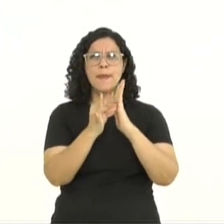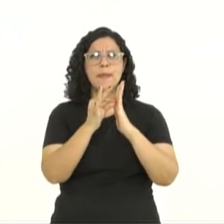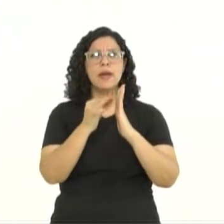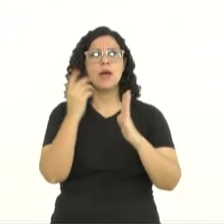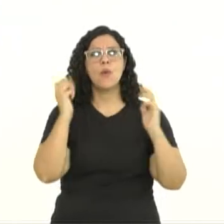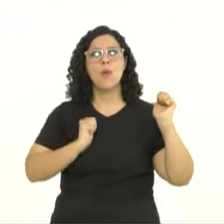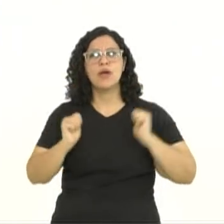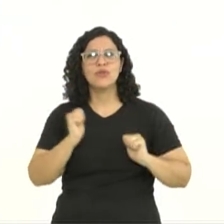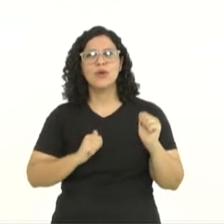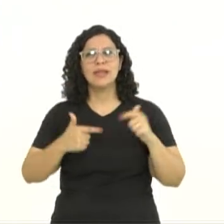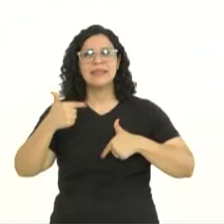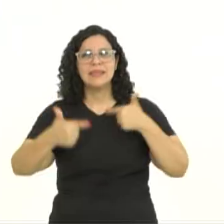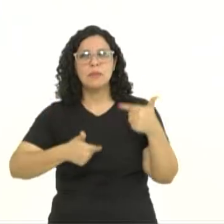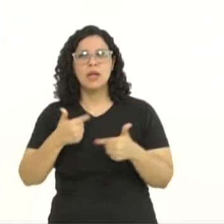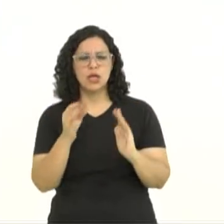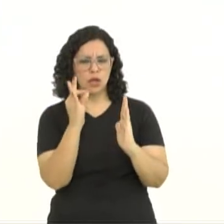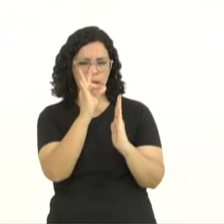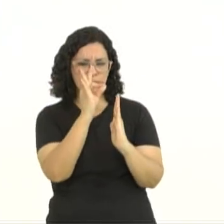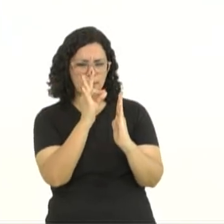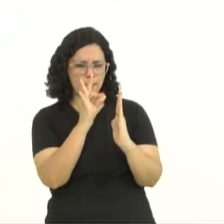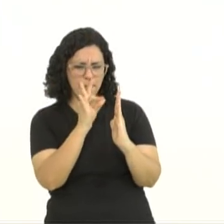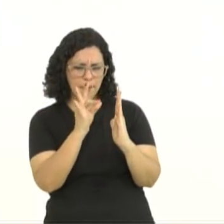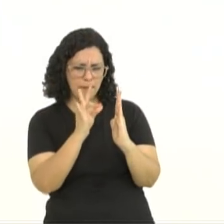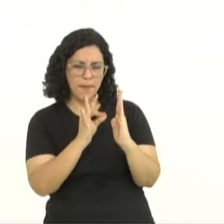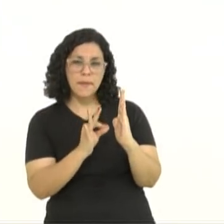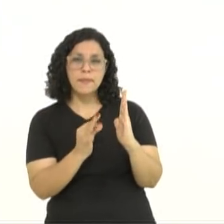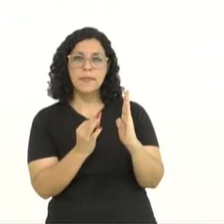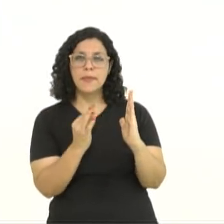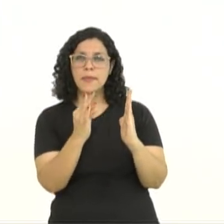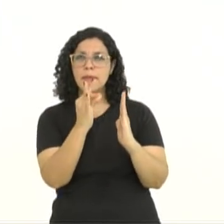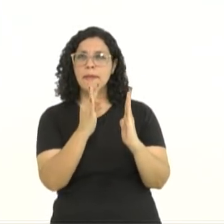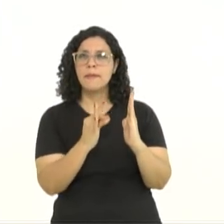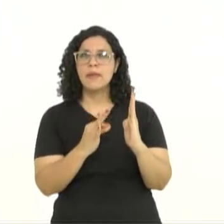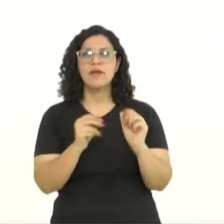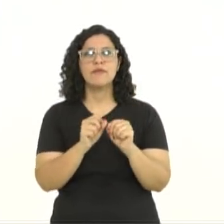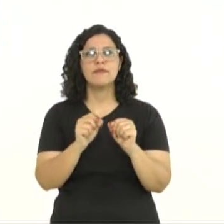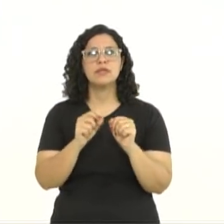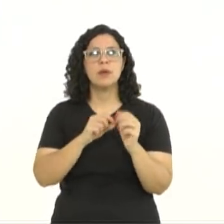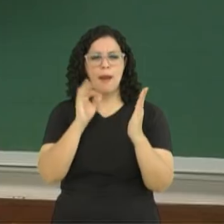Trabalhando. Então, ele fez um autorretrato dele trabalhando. E